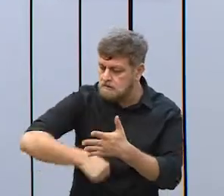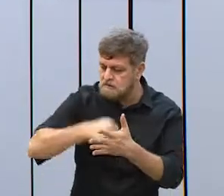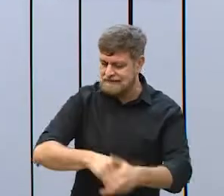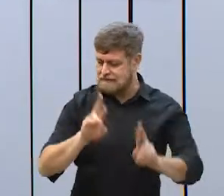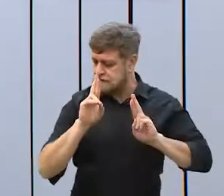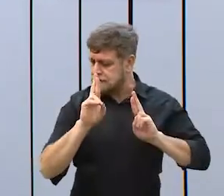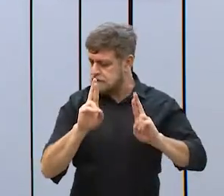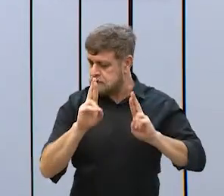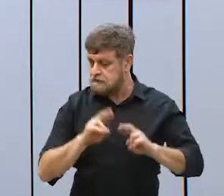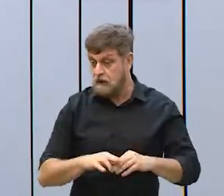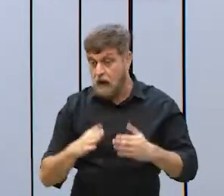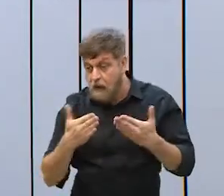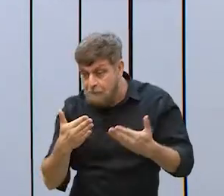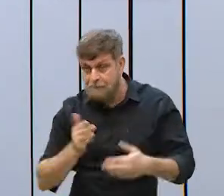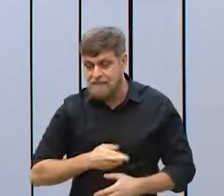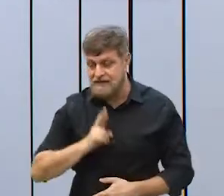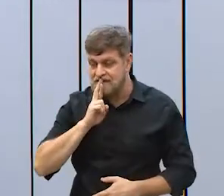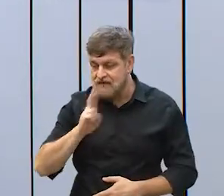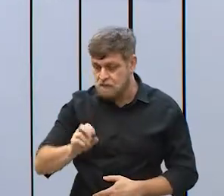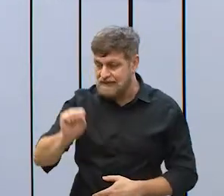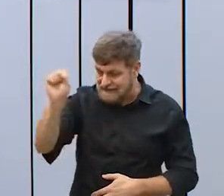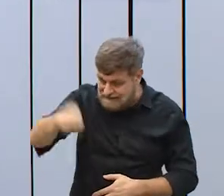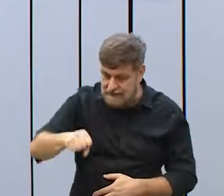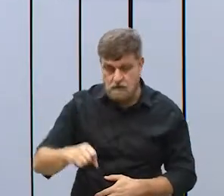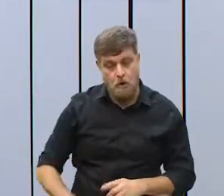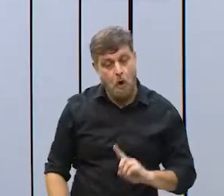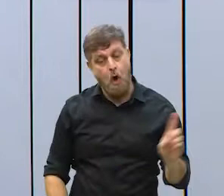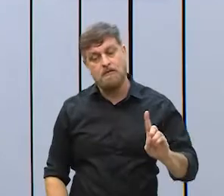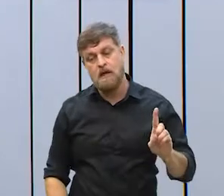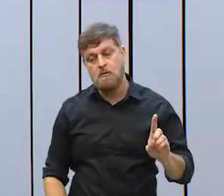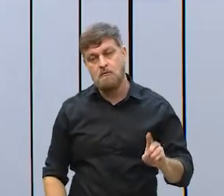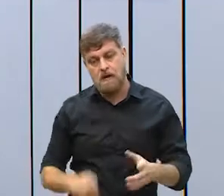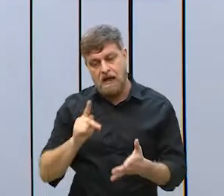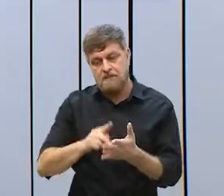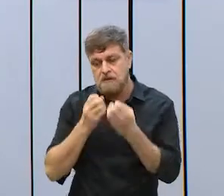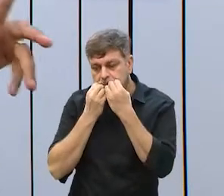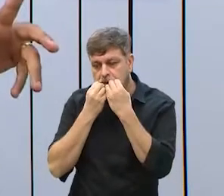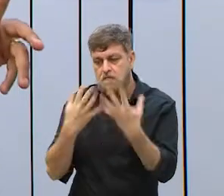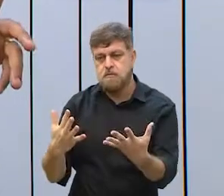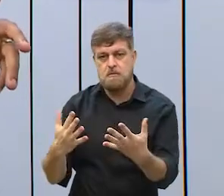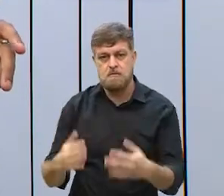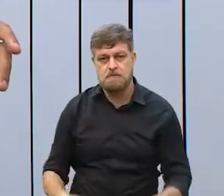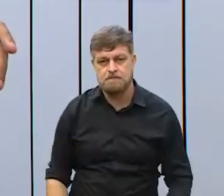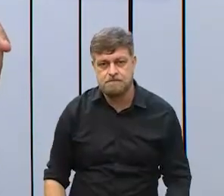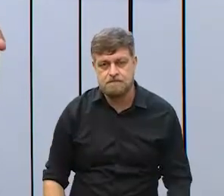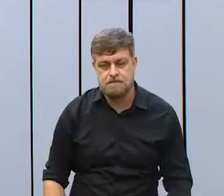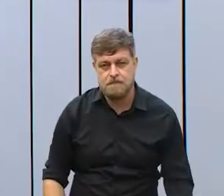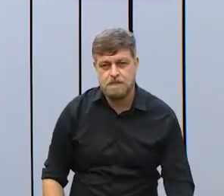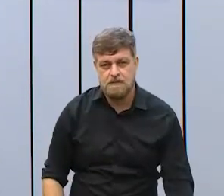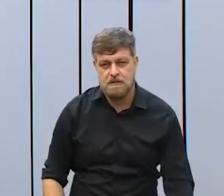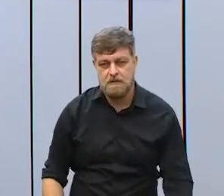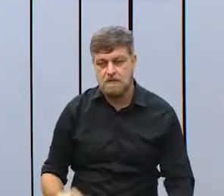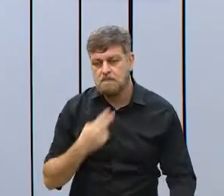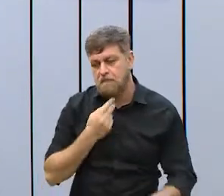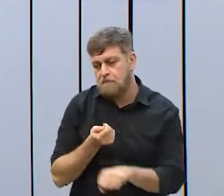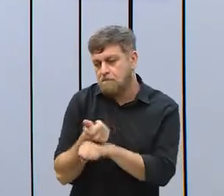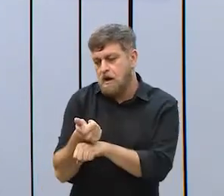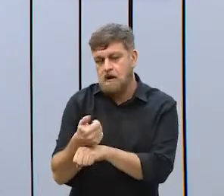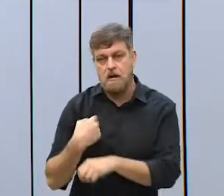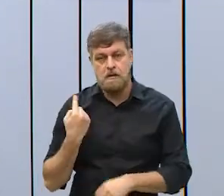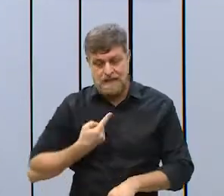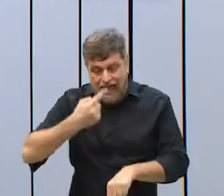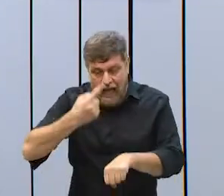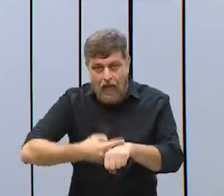desejamos que sim, mas se é sim, sim, se é não, não. Não vai sair. Sim. Eu acho que está na hora